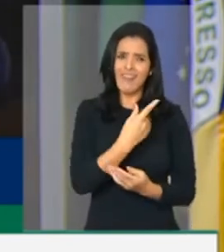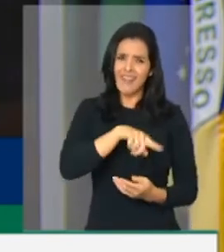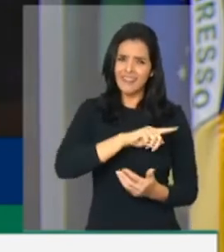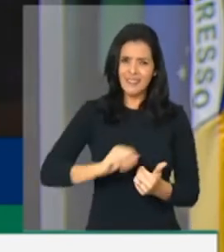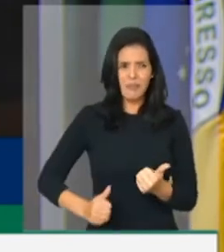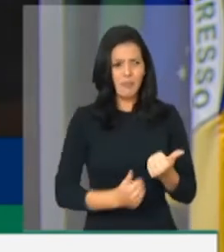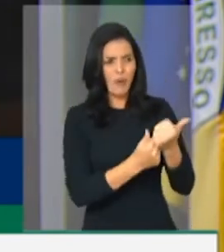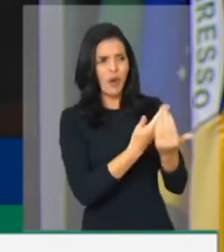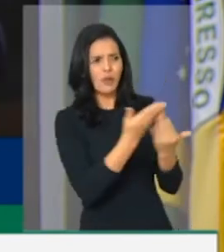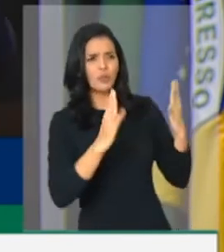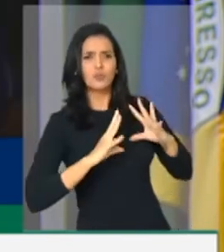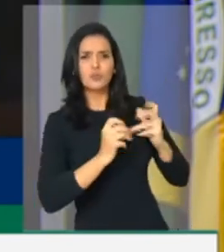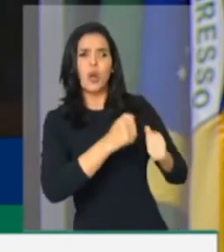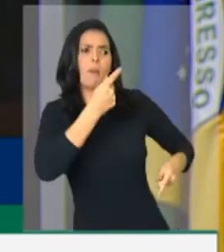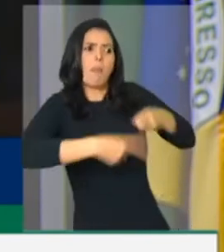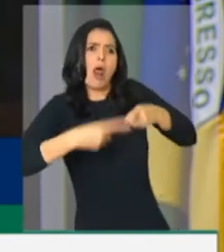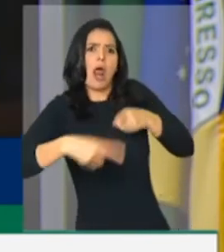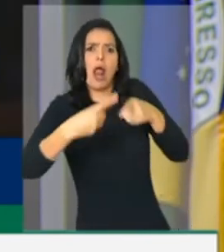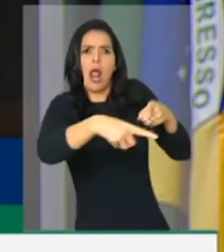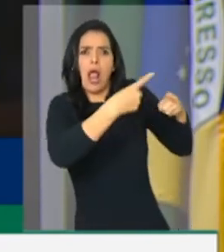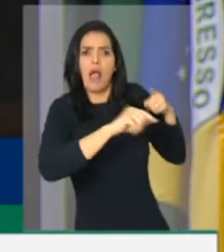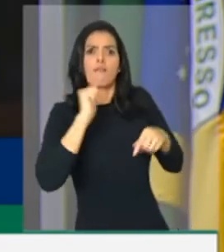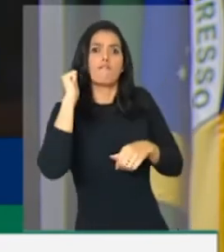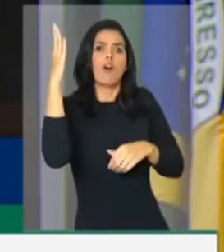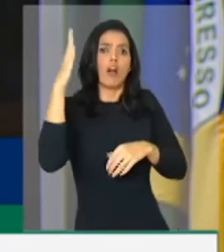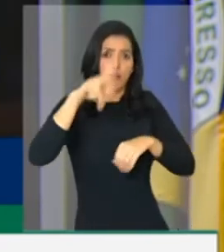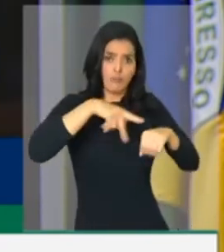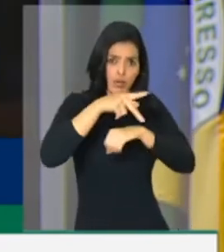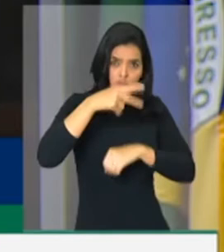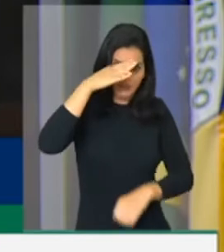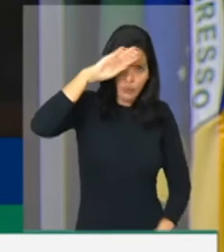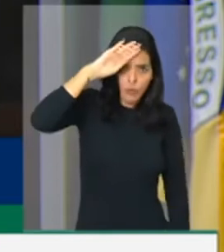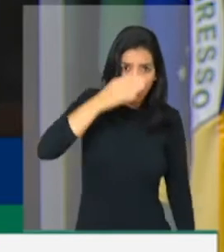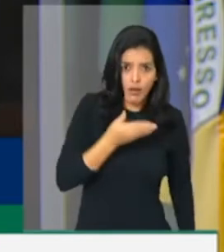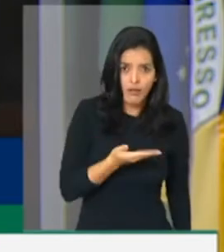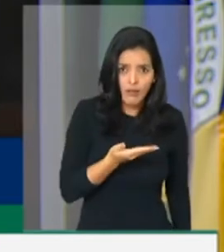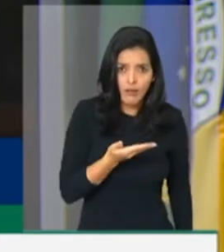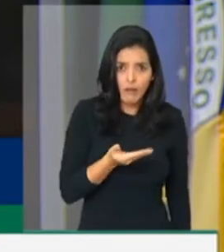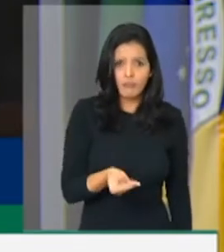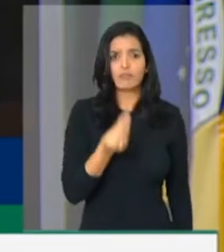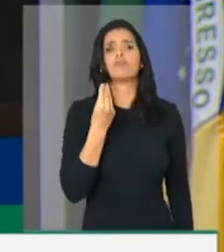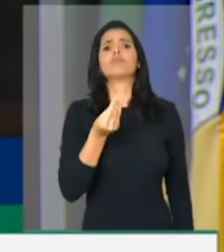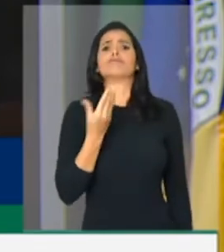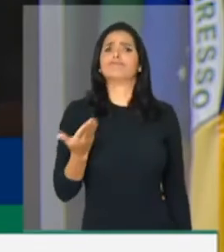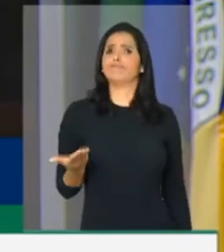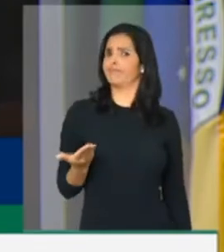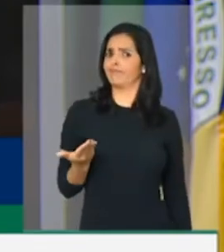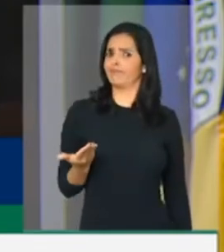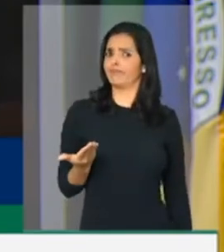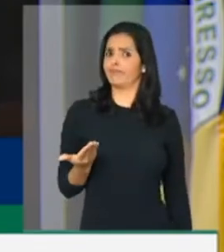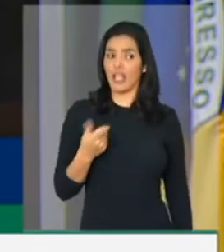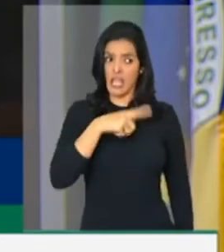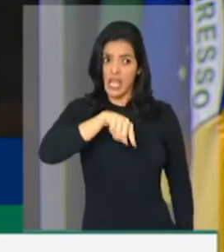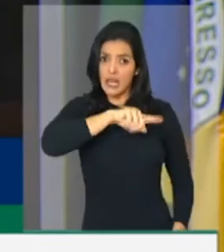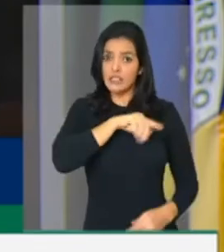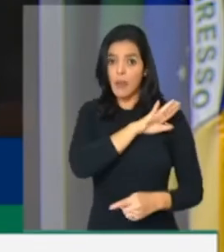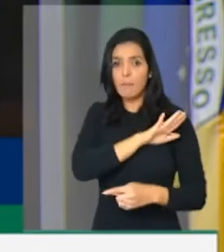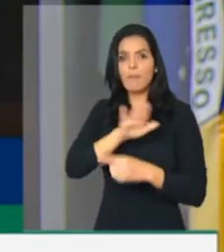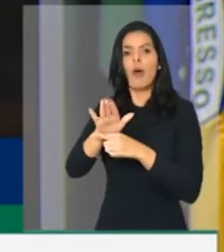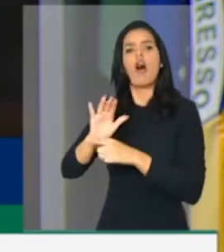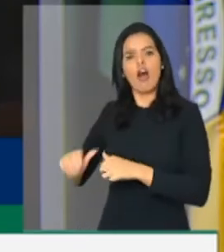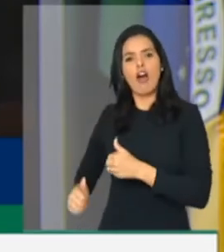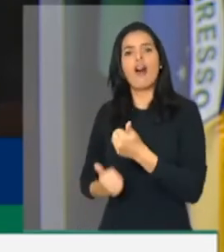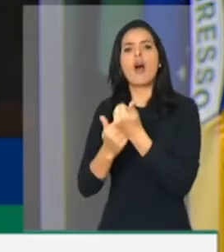todas as restrições e de liberdades e garantias individuais em Cuba o apoio tudo